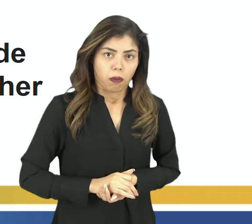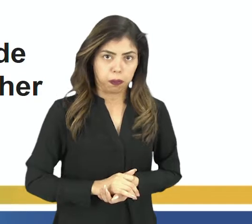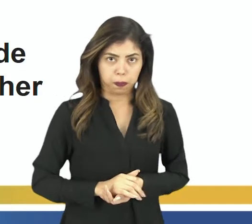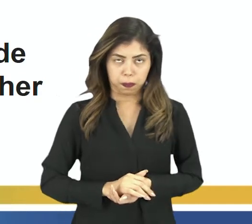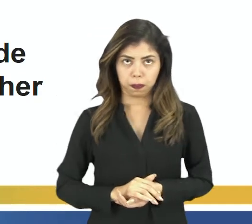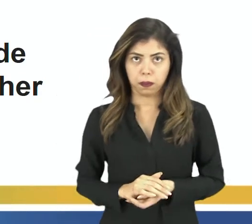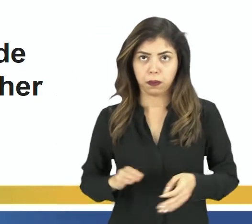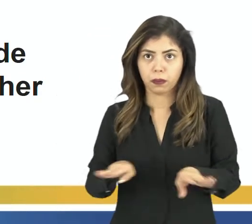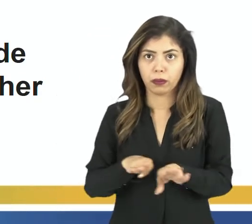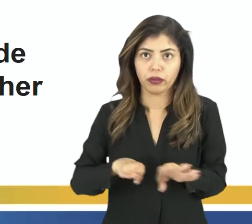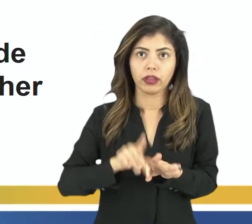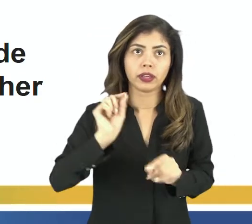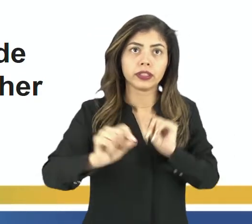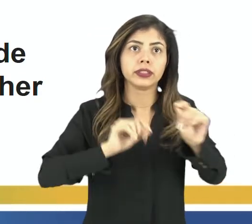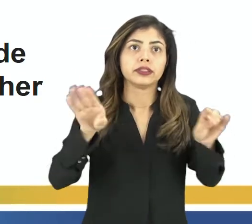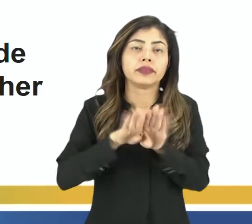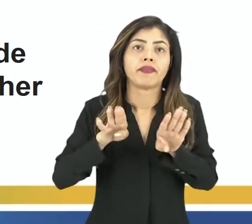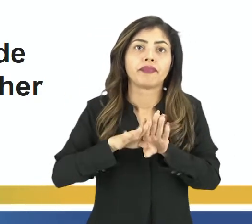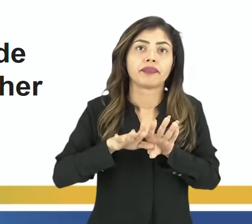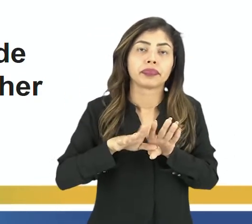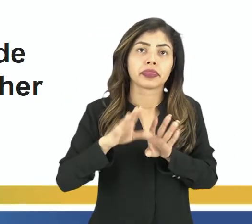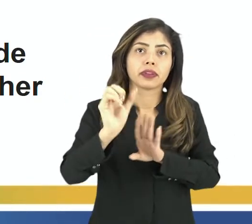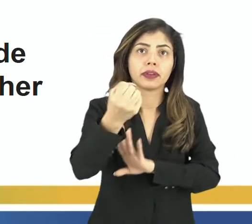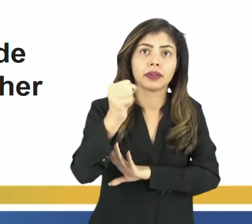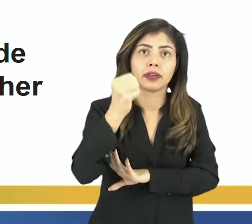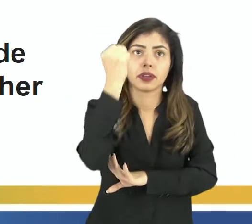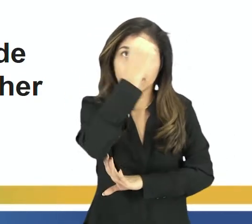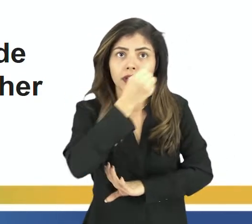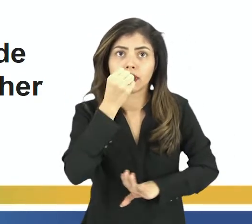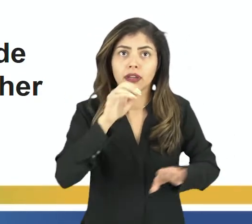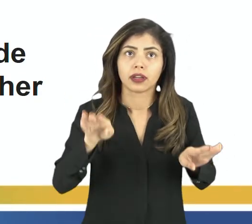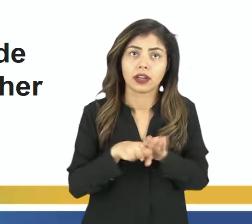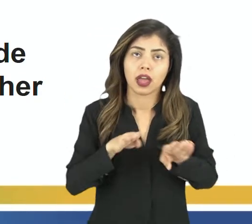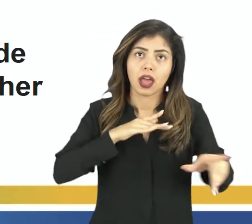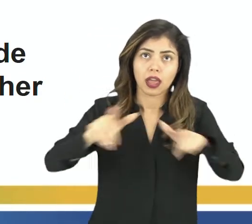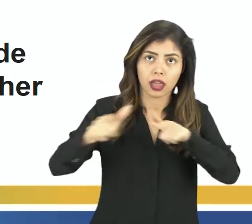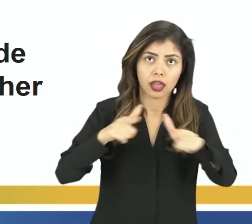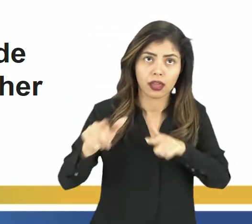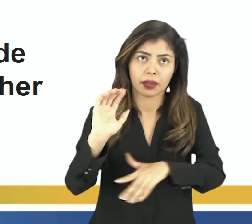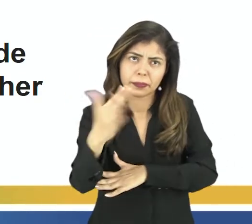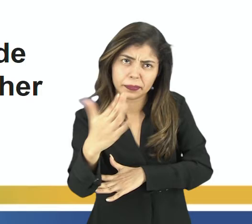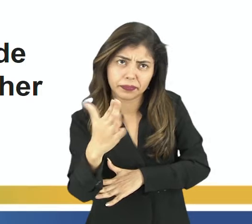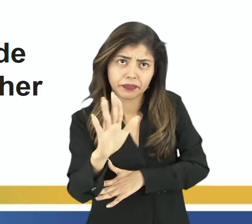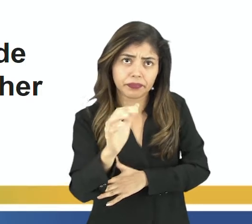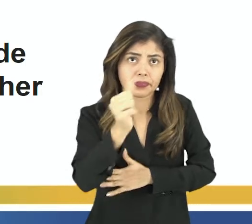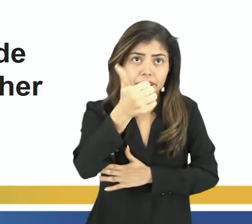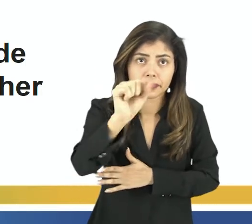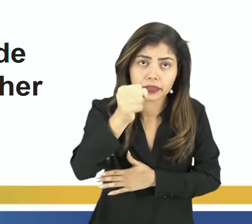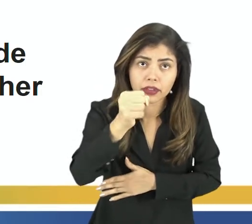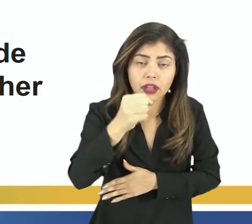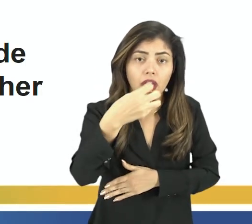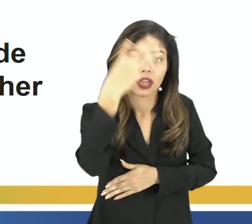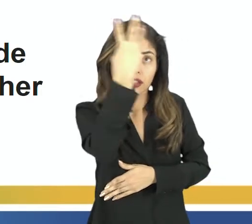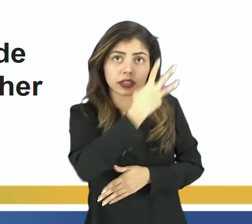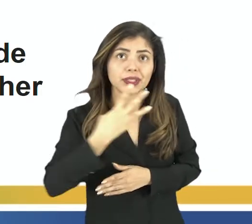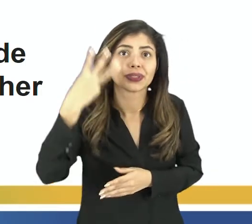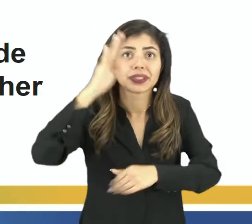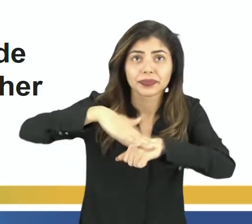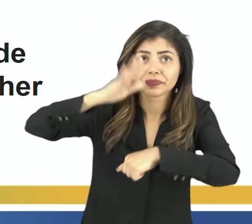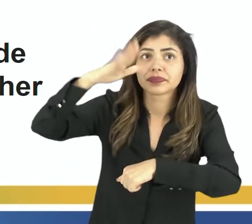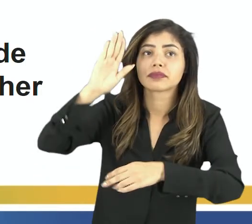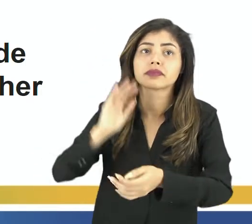53,3 as mulheres, 50,2 os homens. Quer dizer que a mulher trabalha, em média, durante a semana, 3 horas a